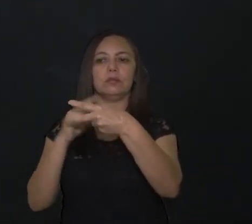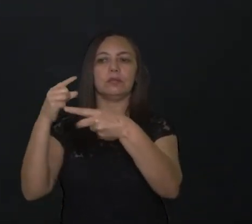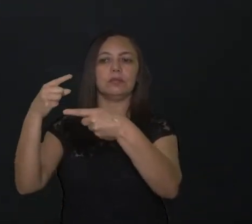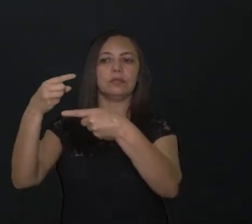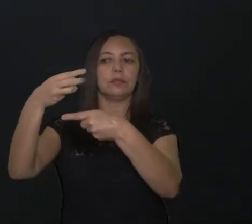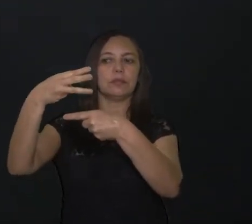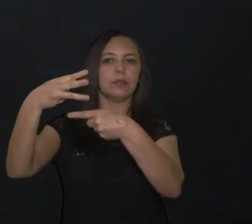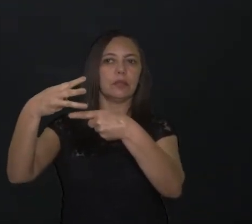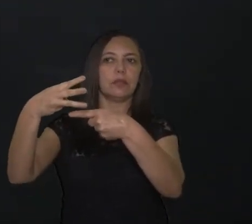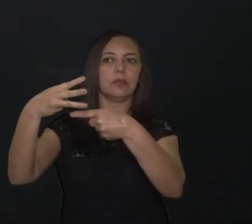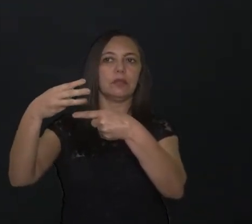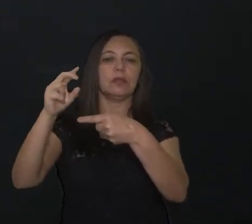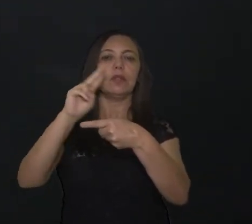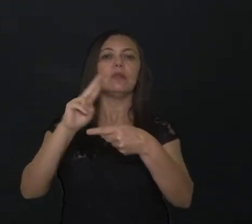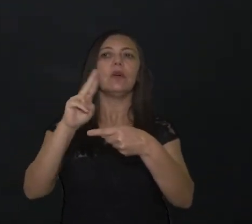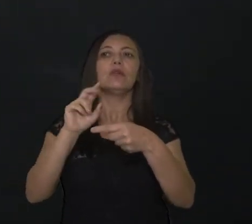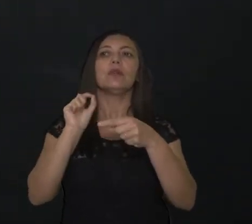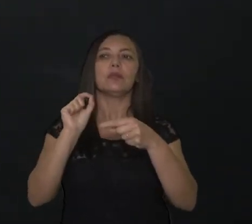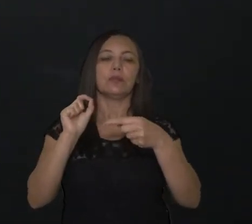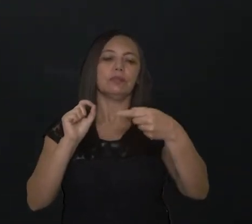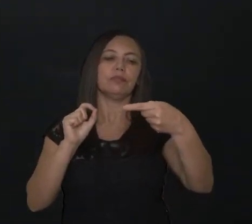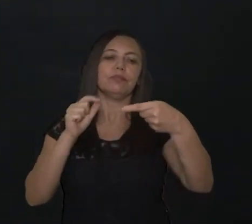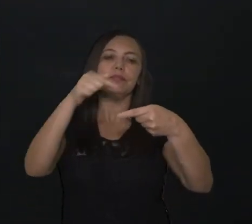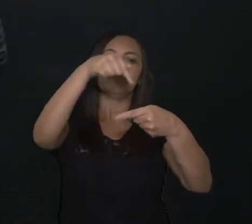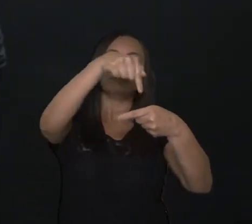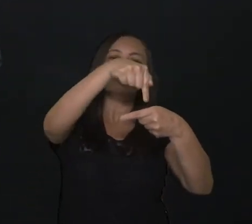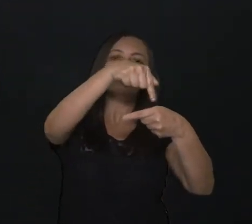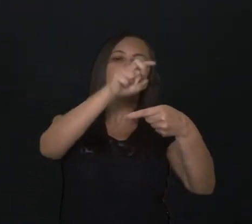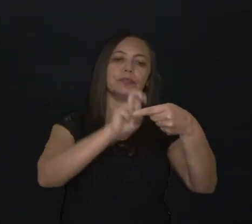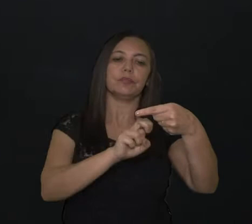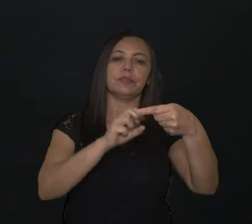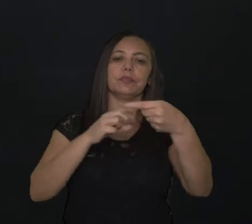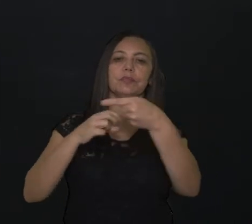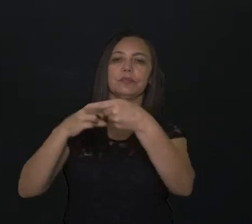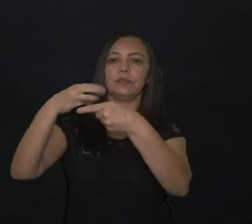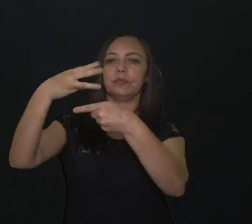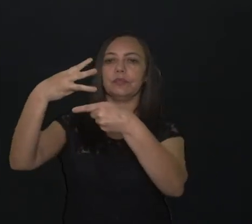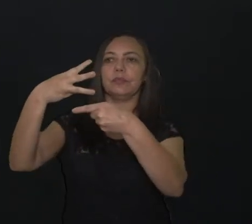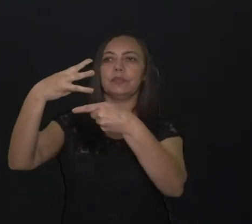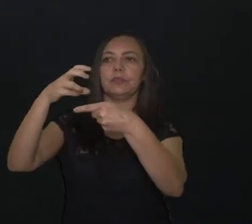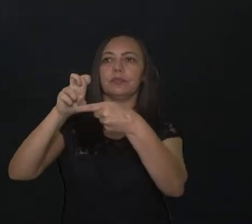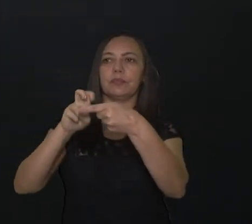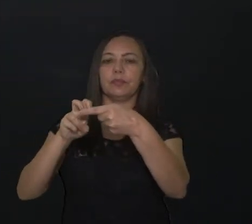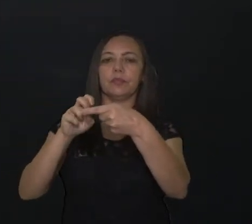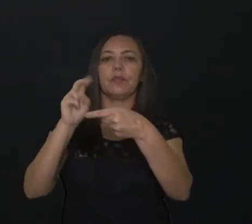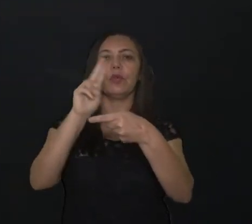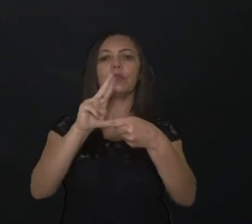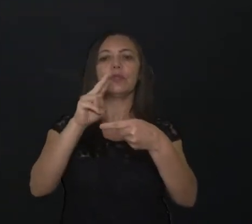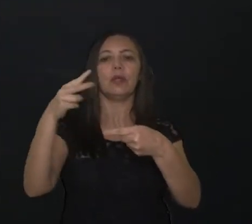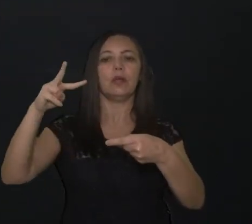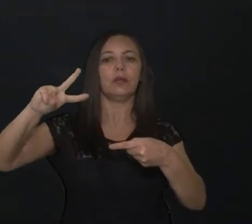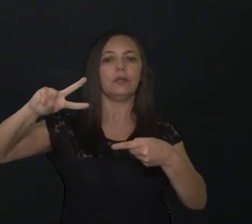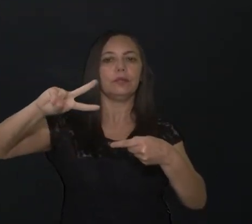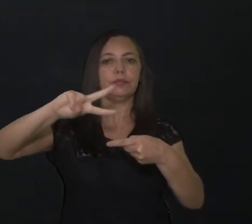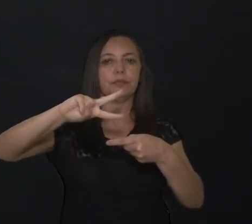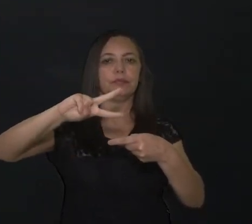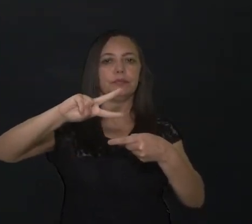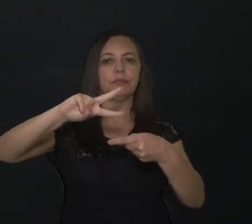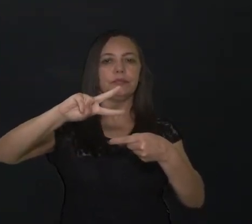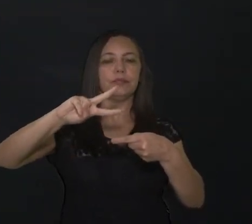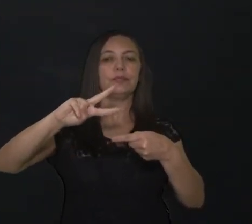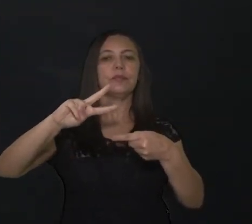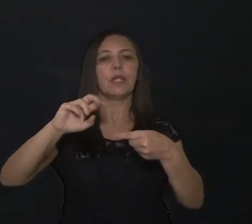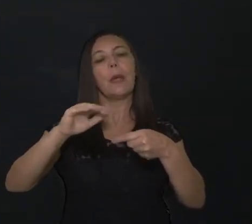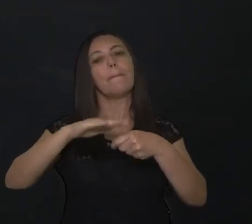vou usar essa simbologia, onde a abertura ela vai sempre em relação à maior